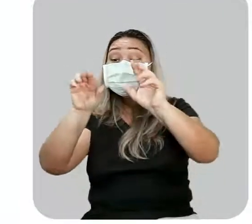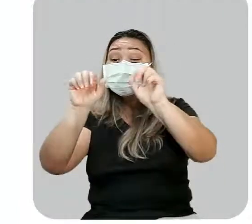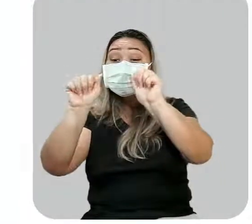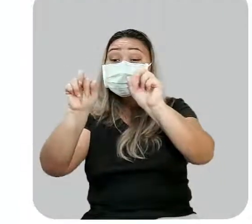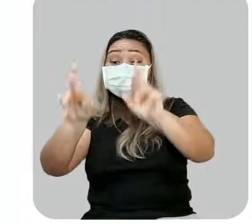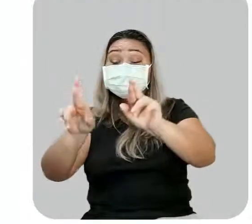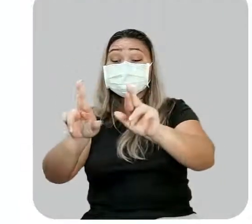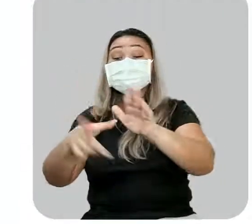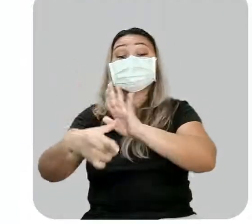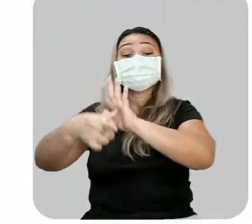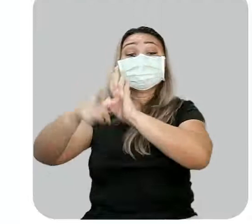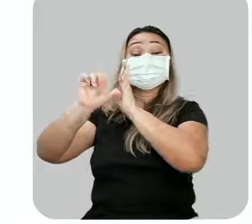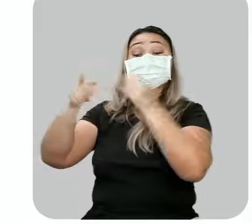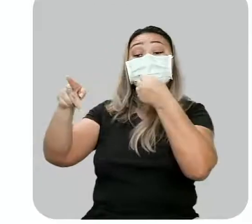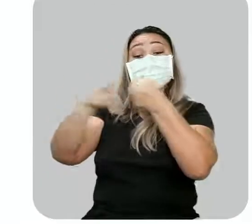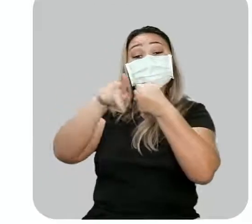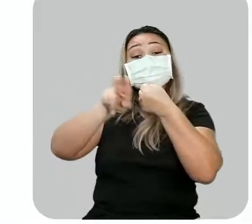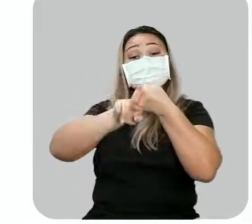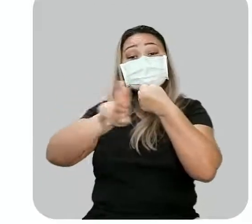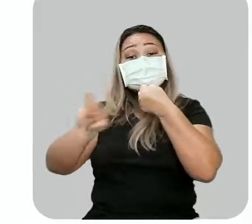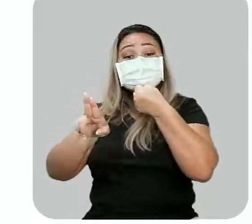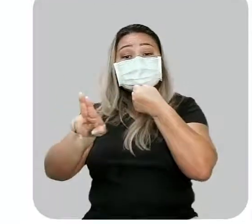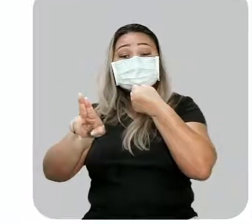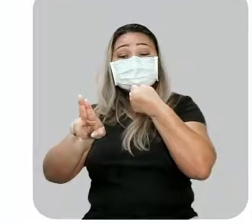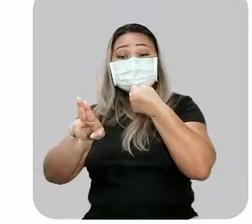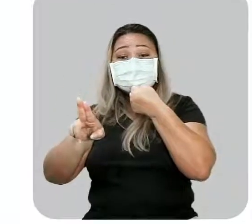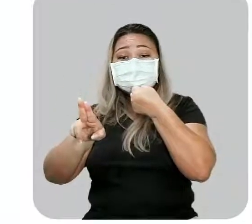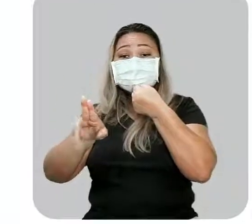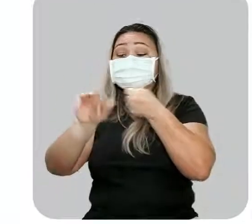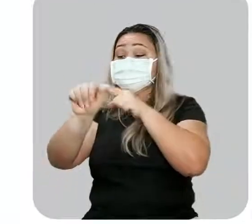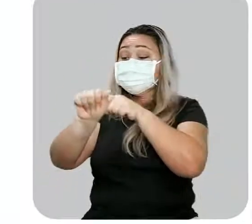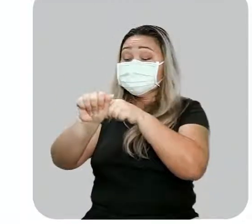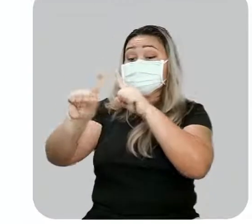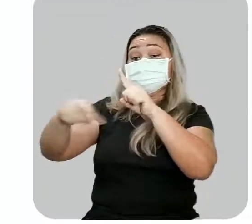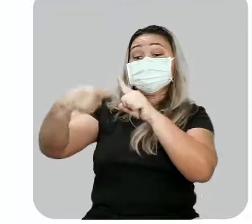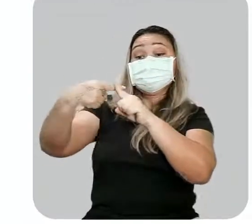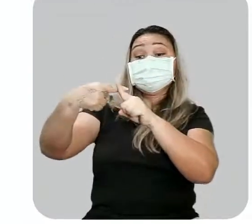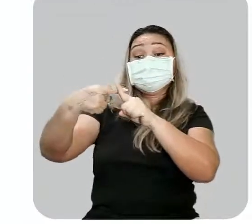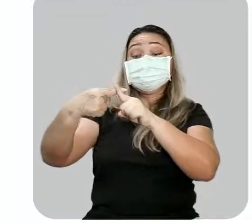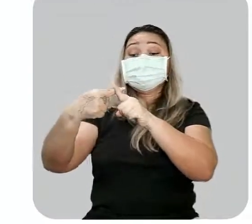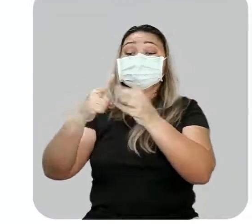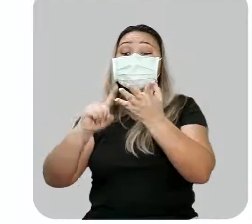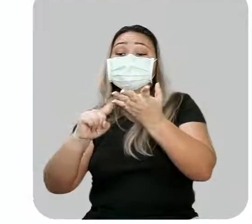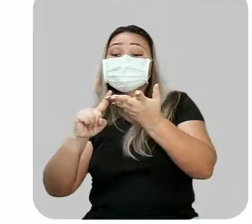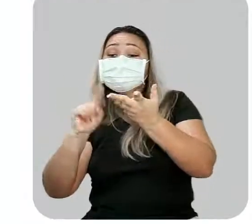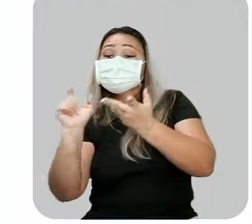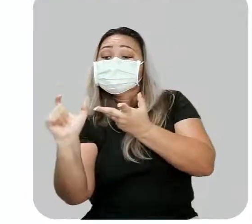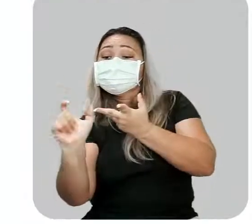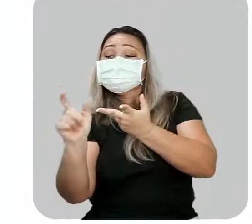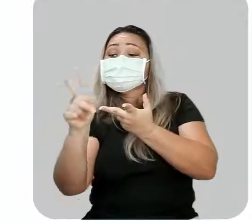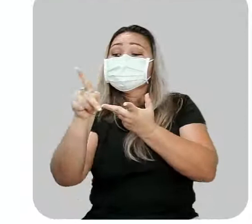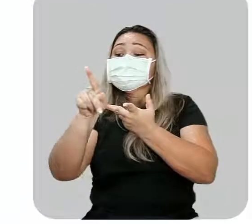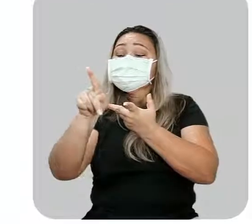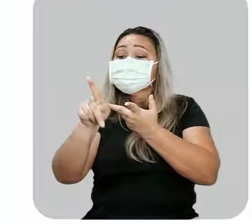ok? Antes de pronomes, antes de a, mais uma palavra que esteja